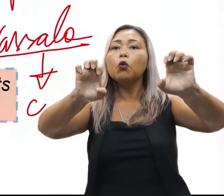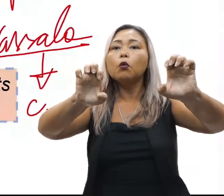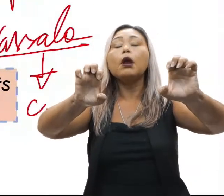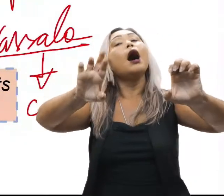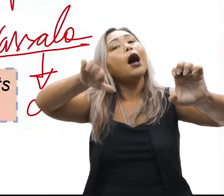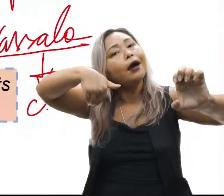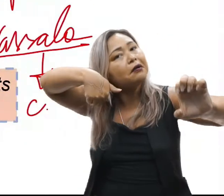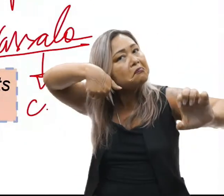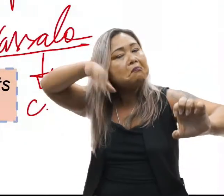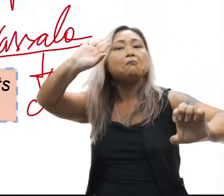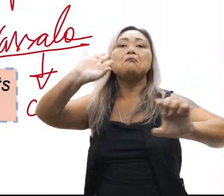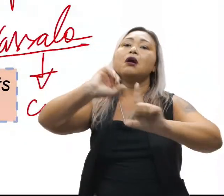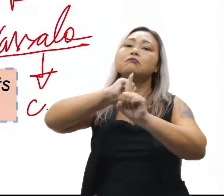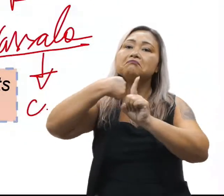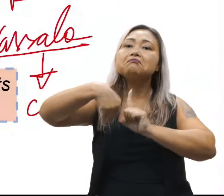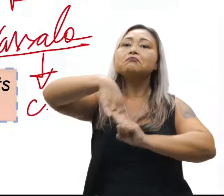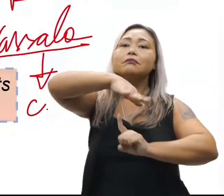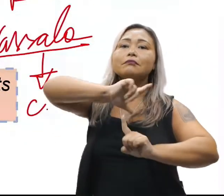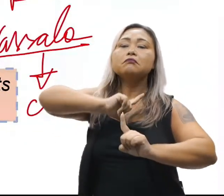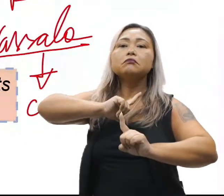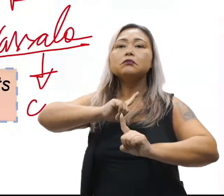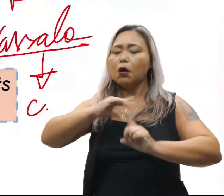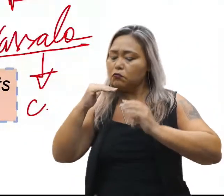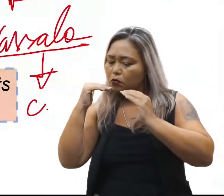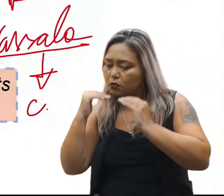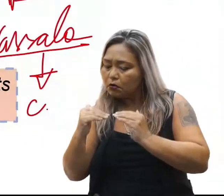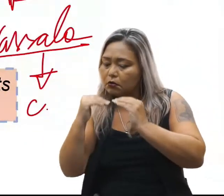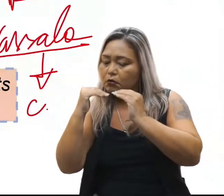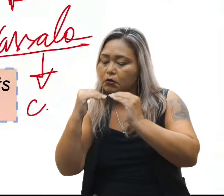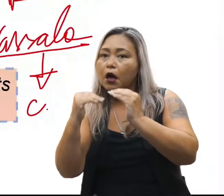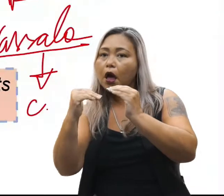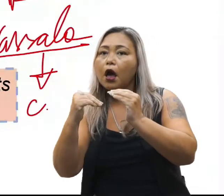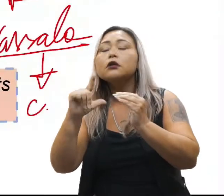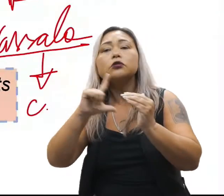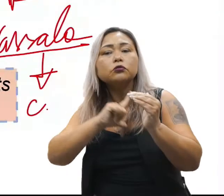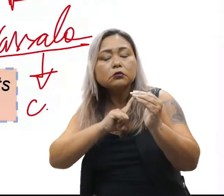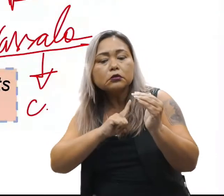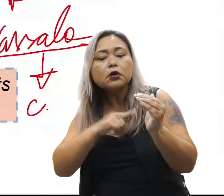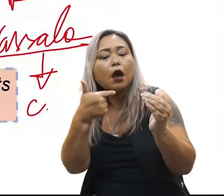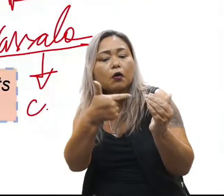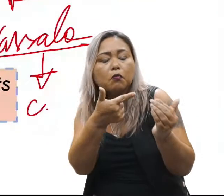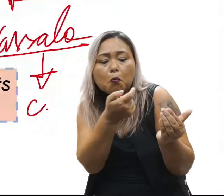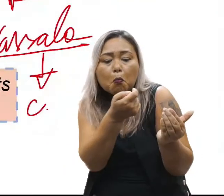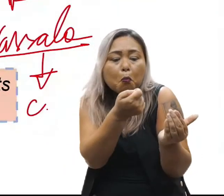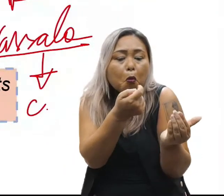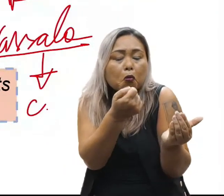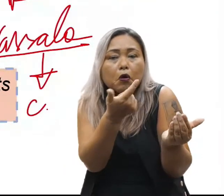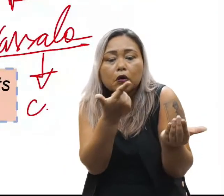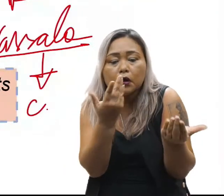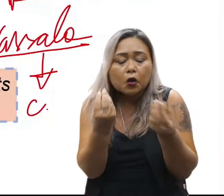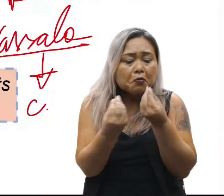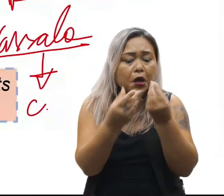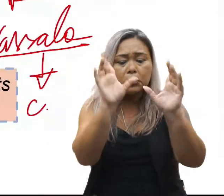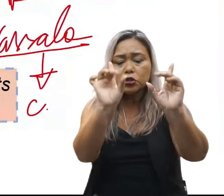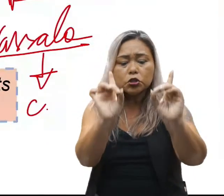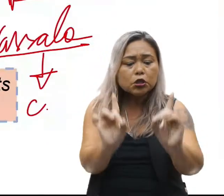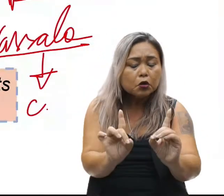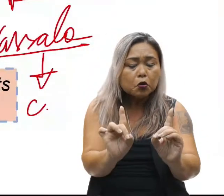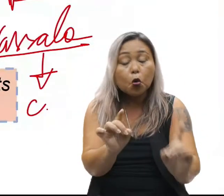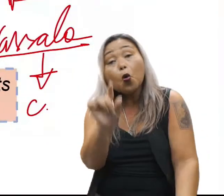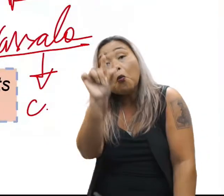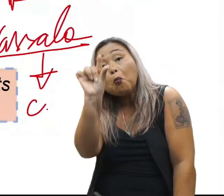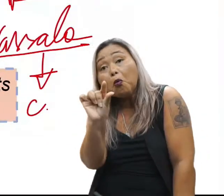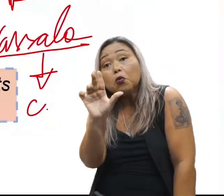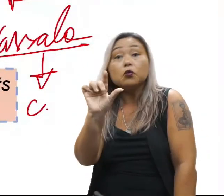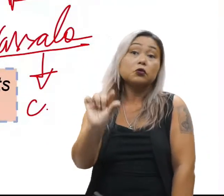para a sociedade. Então, a posição social trazia esse aspecto um pouco mais de ter mais direitos ou ter menos